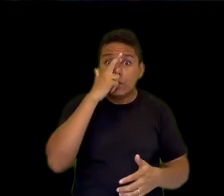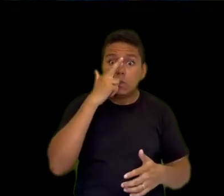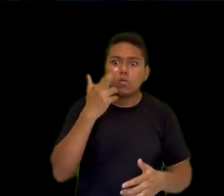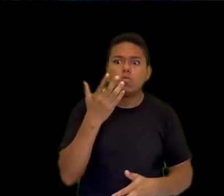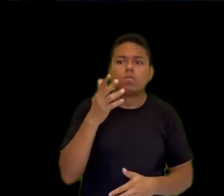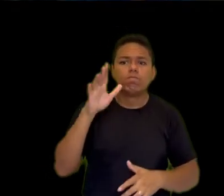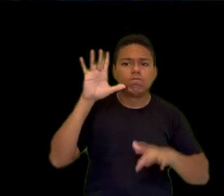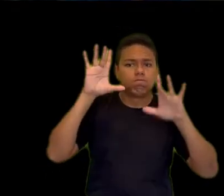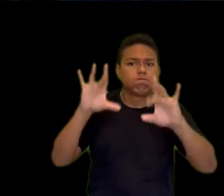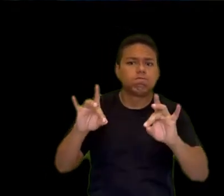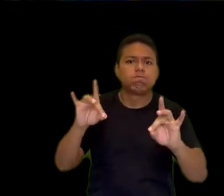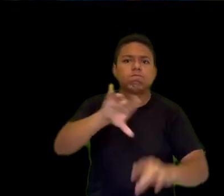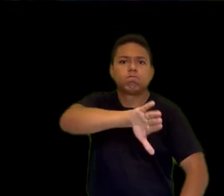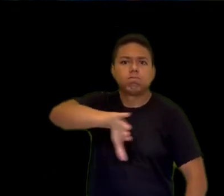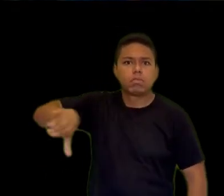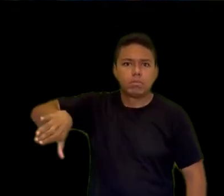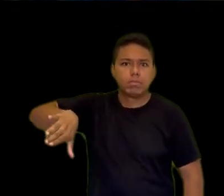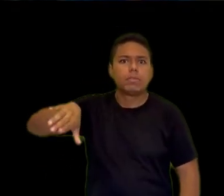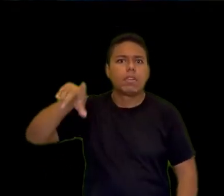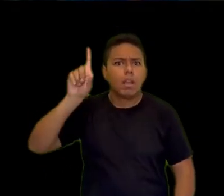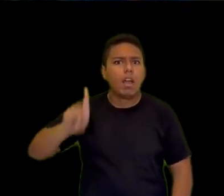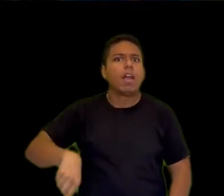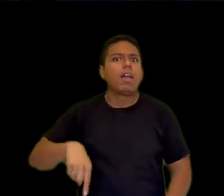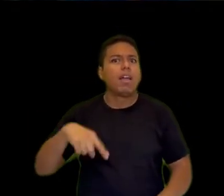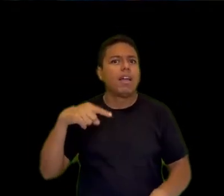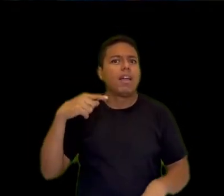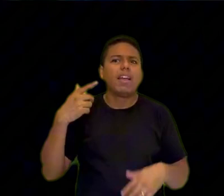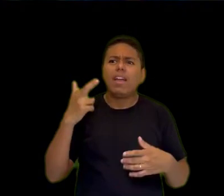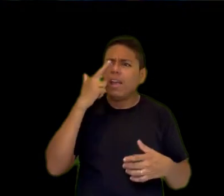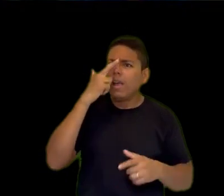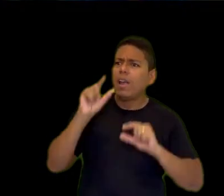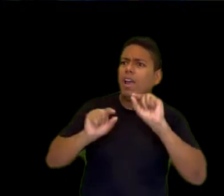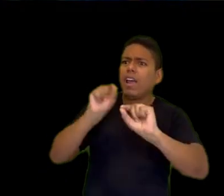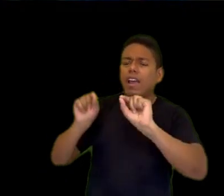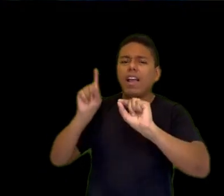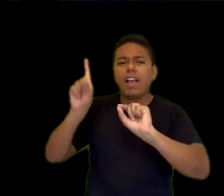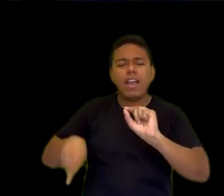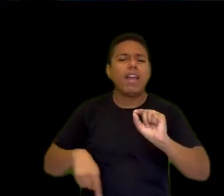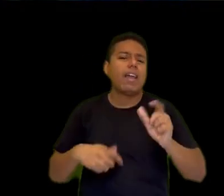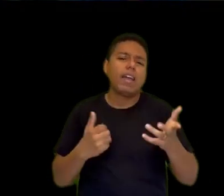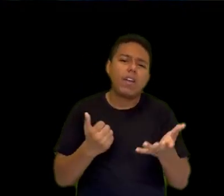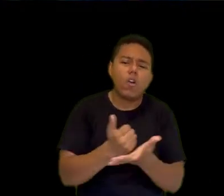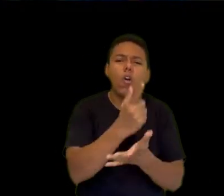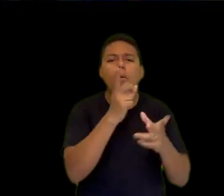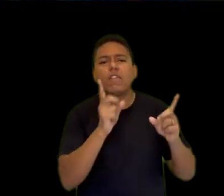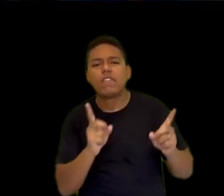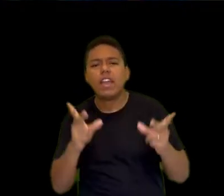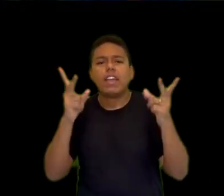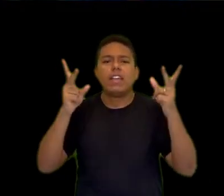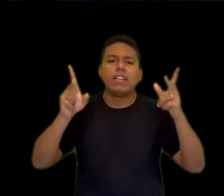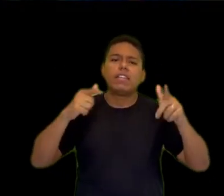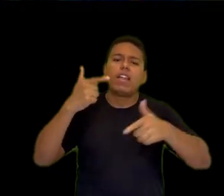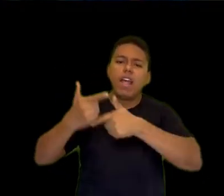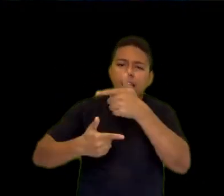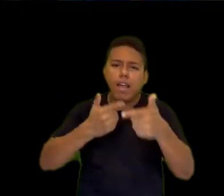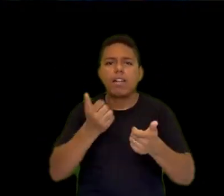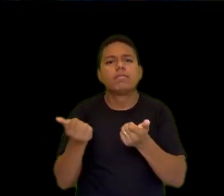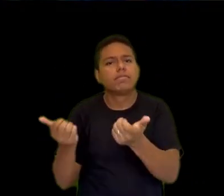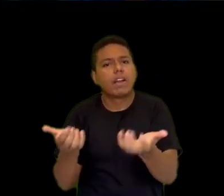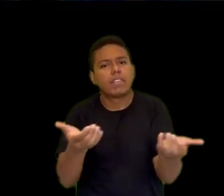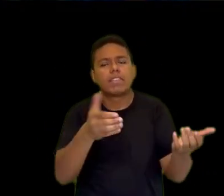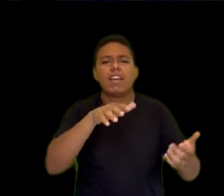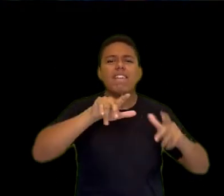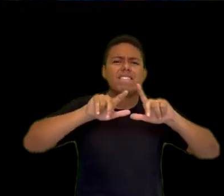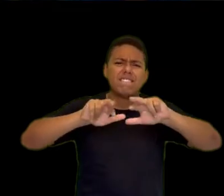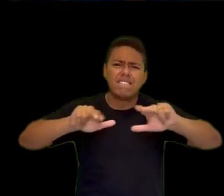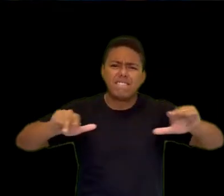produção, consumo de bens e serviços de interesse à saúde e suas inovações tecnológicas.